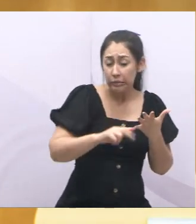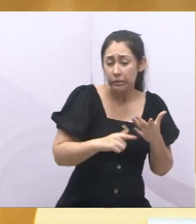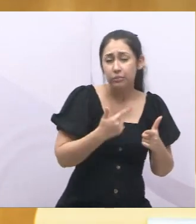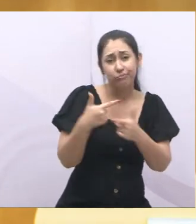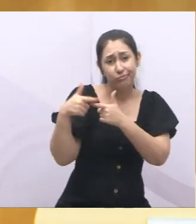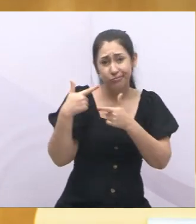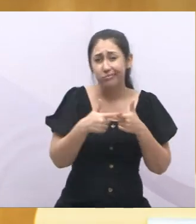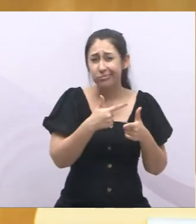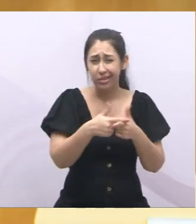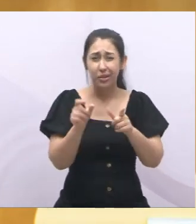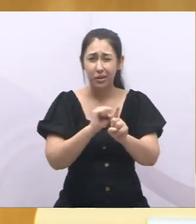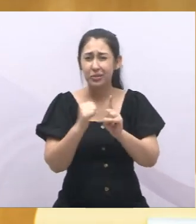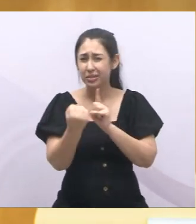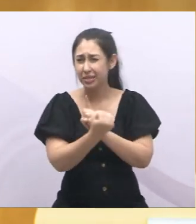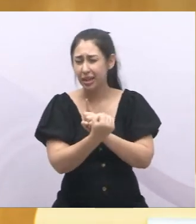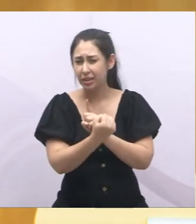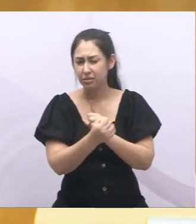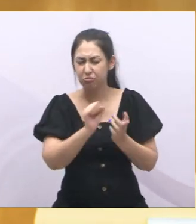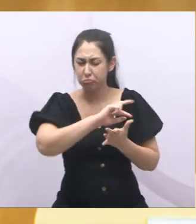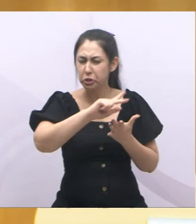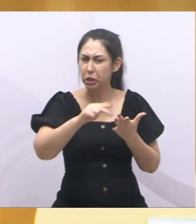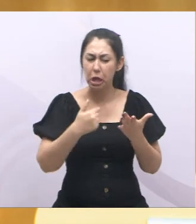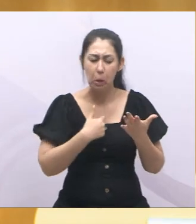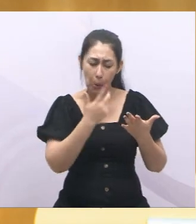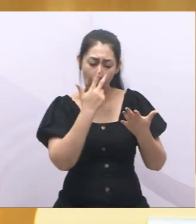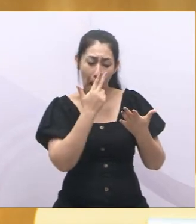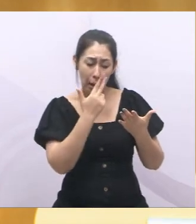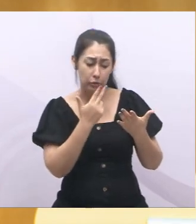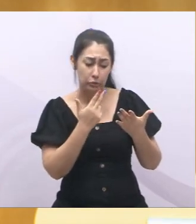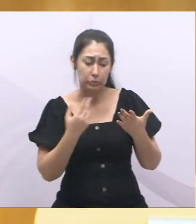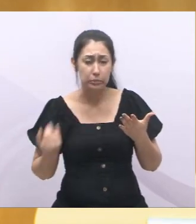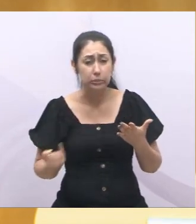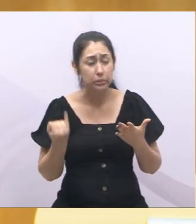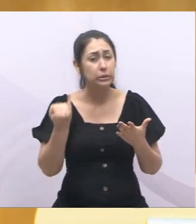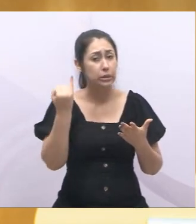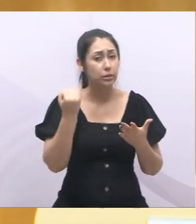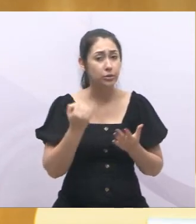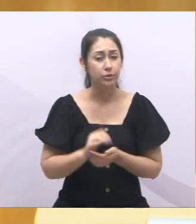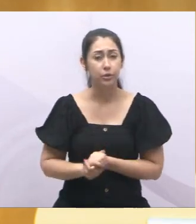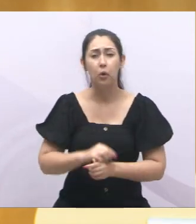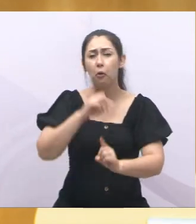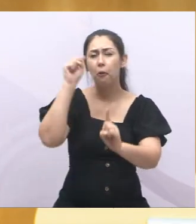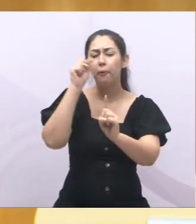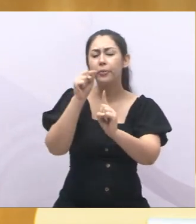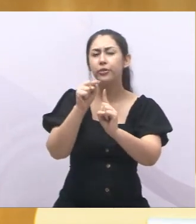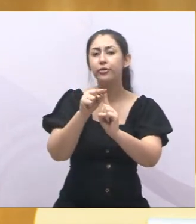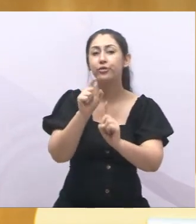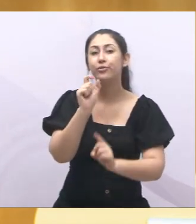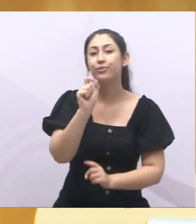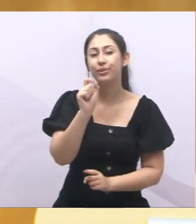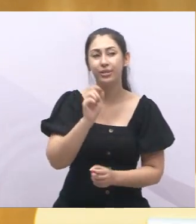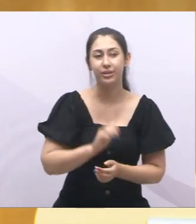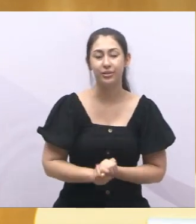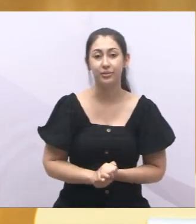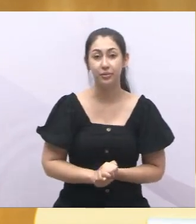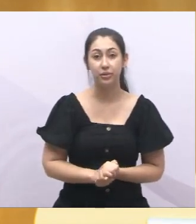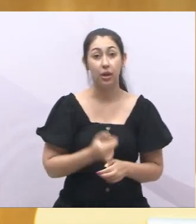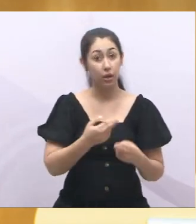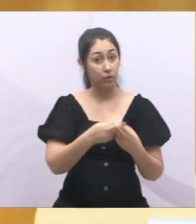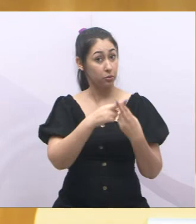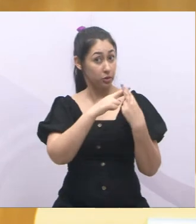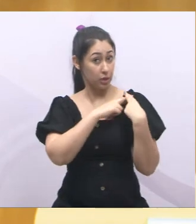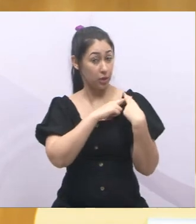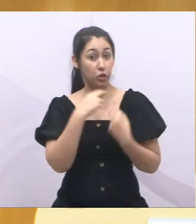cidade, as que eu julgo mais importantes, com a única razão, é que cabe a nós,